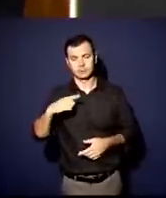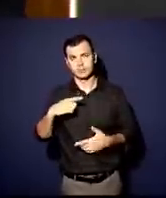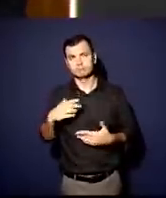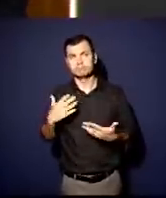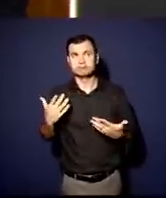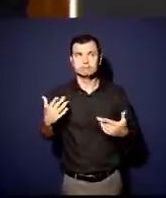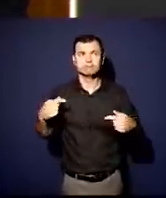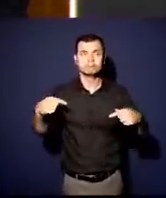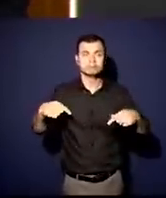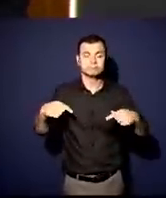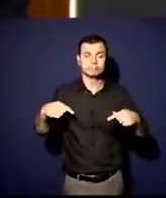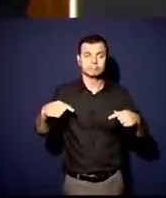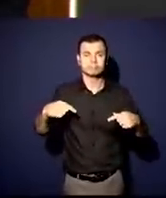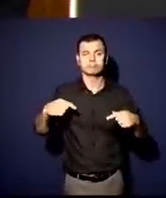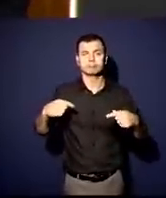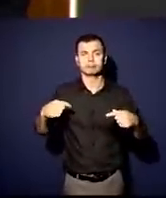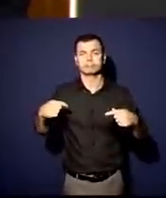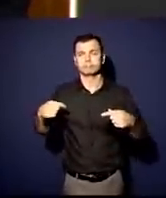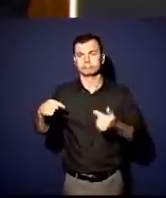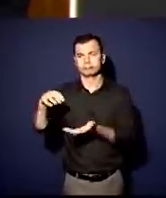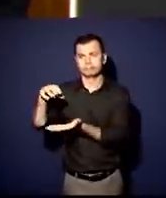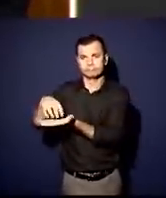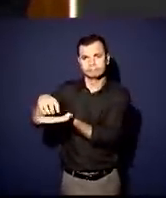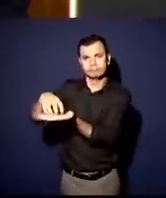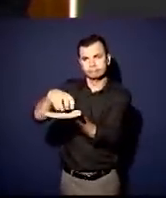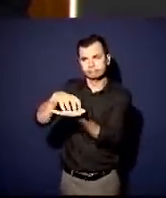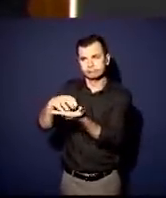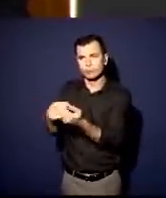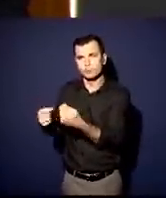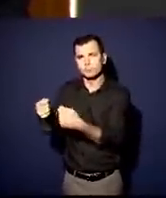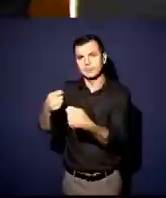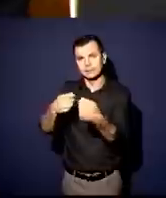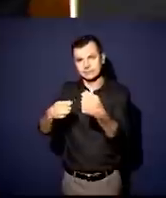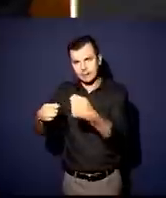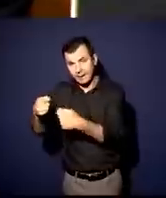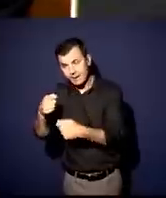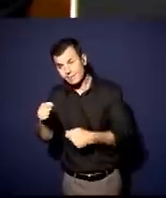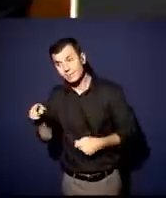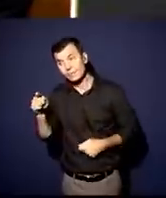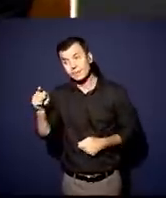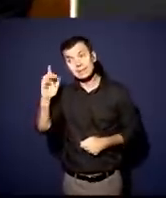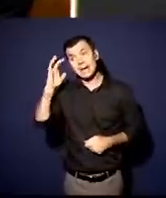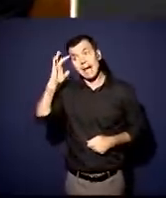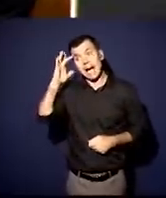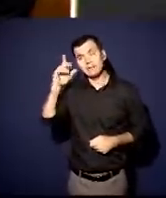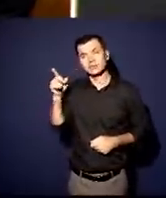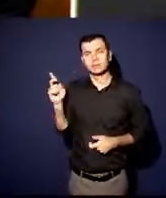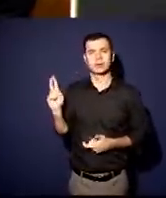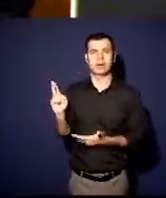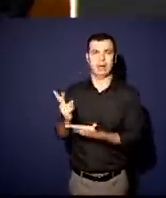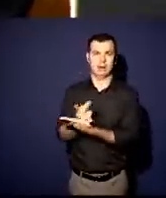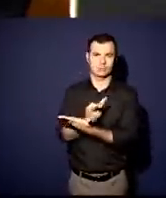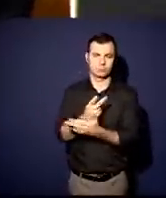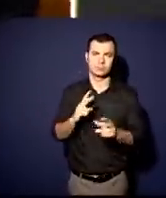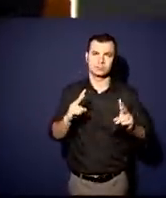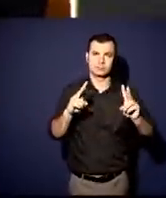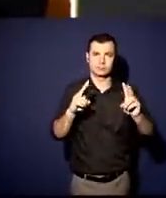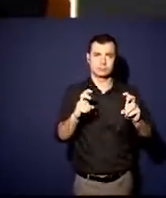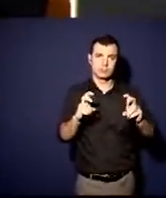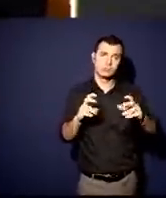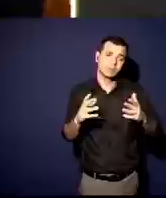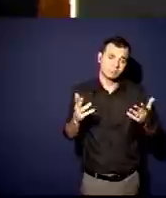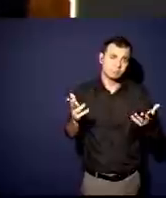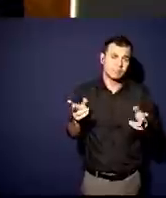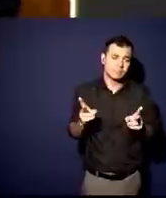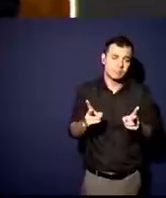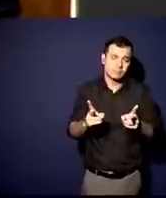assim, os mercados parecem errados neste sentido, né? Mas o mercado é sempre assim,